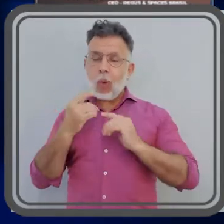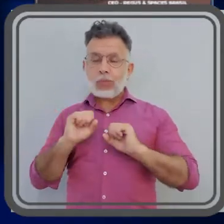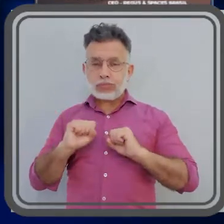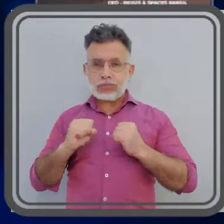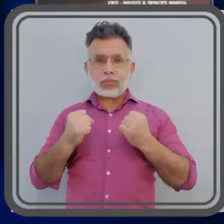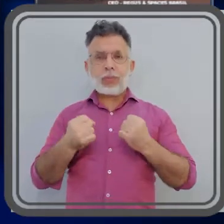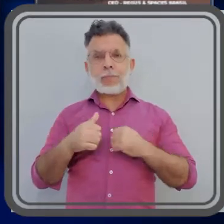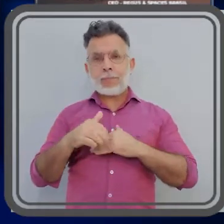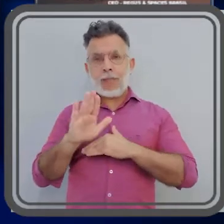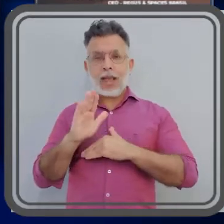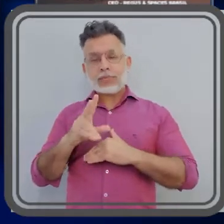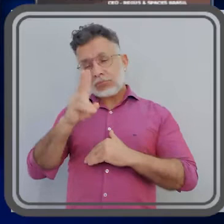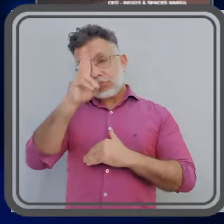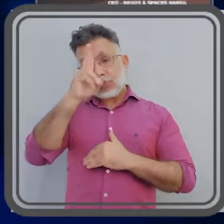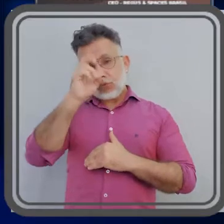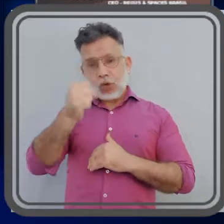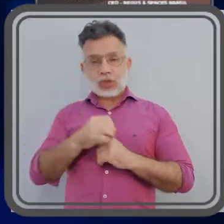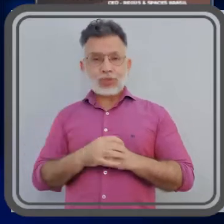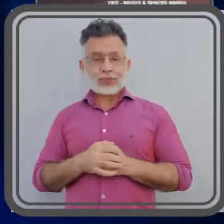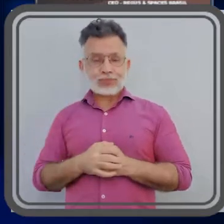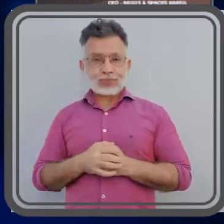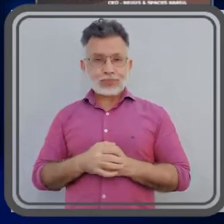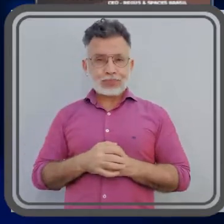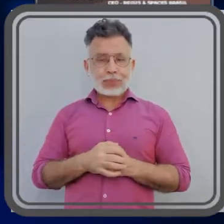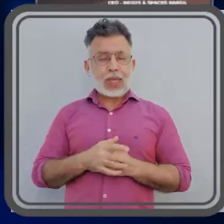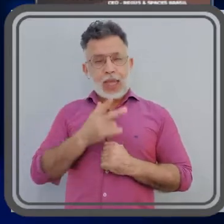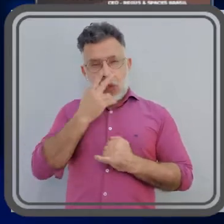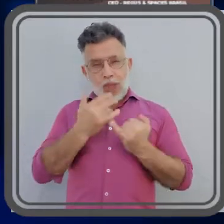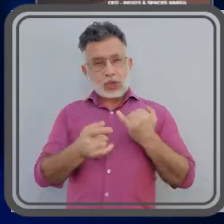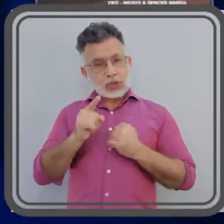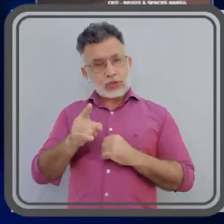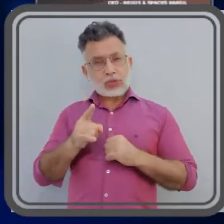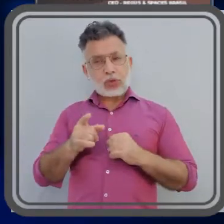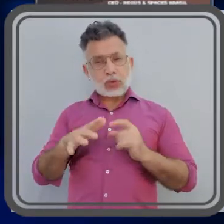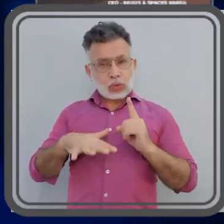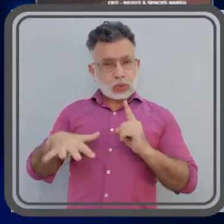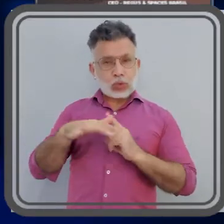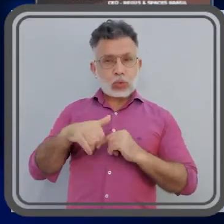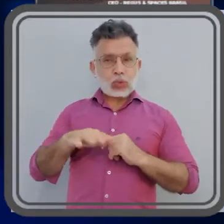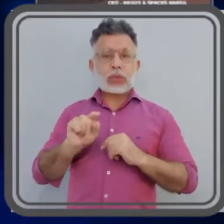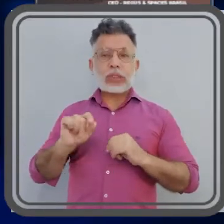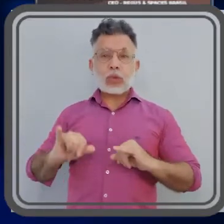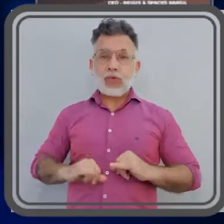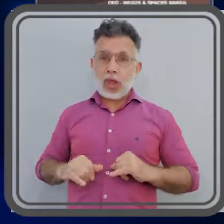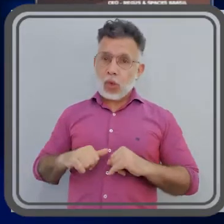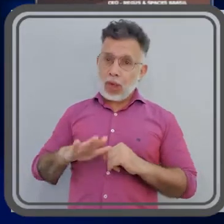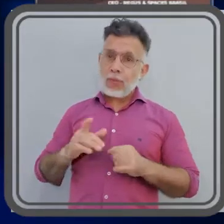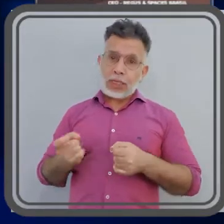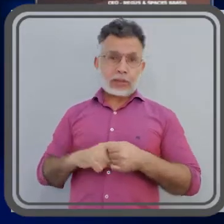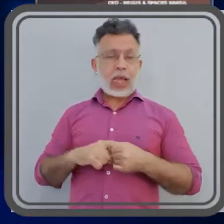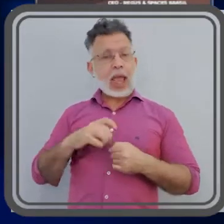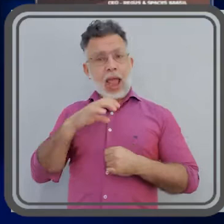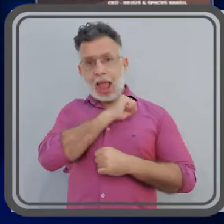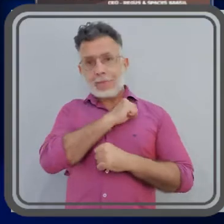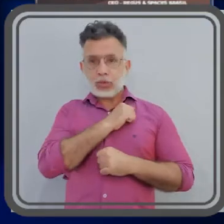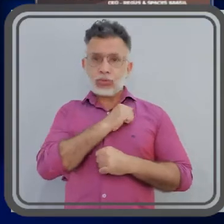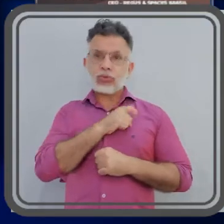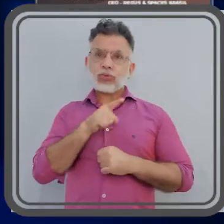intensificou muito forte, né? Acho que esse foi o setor, assim, dos que sofreram, o que mais recuperou antes.